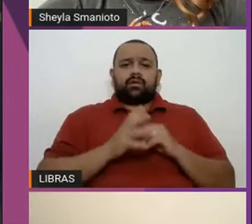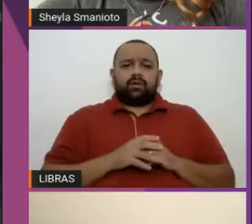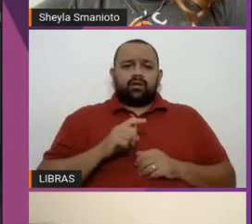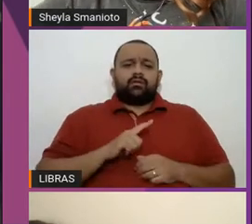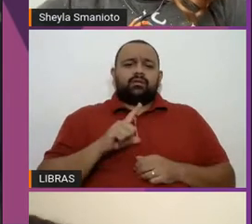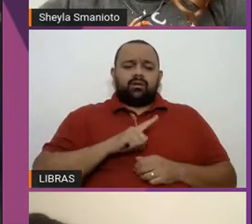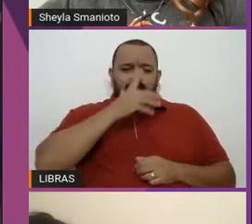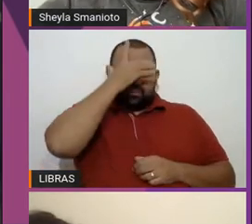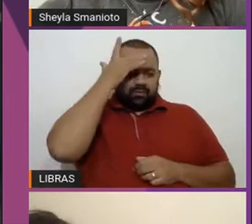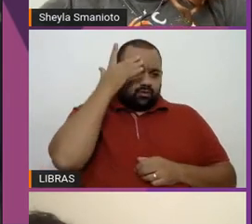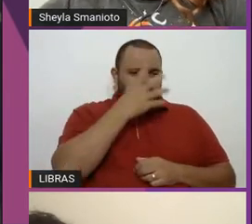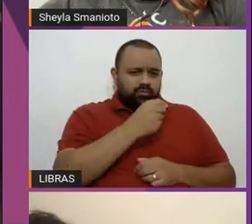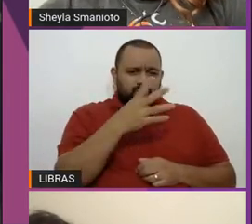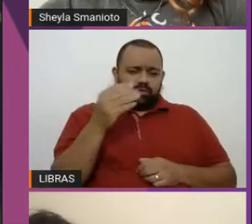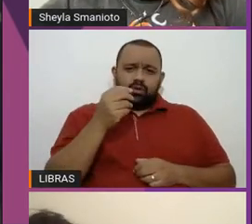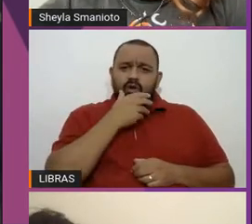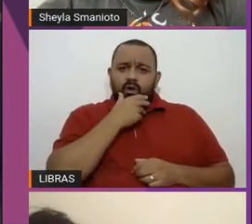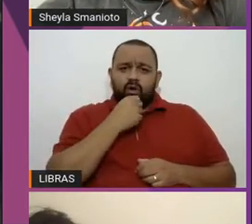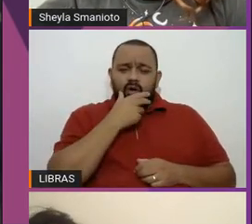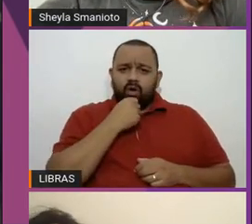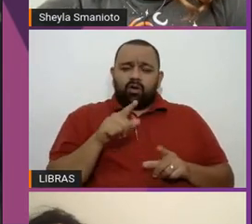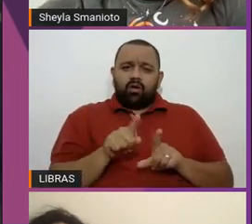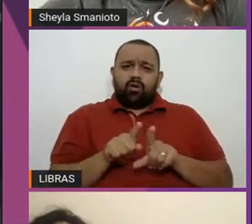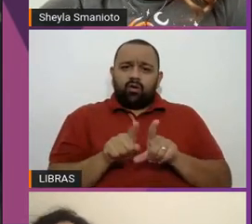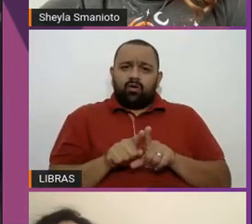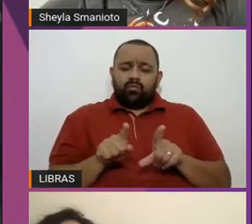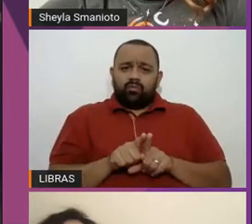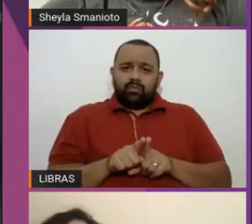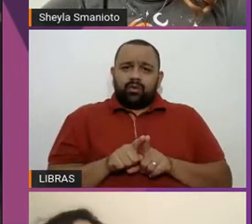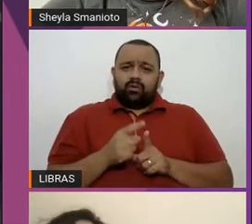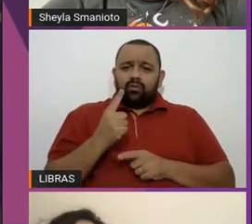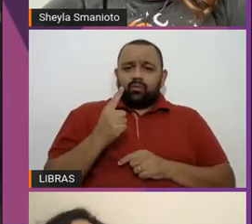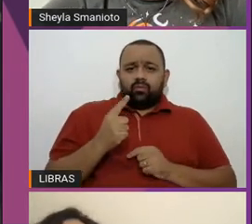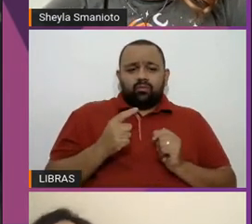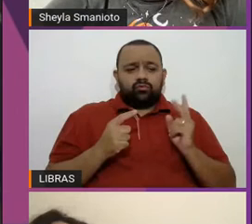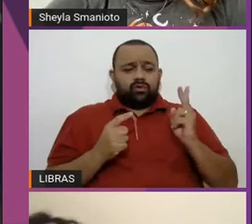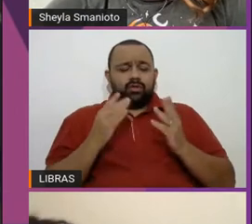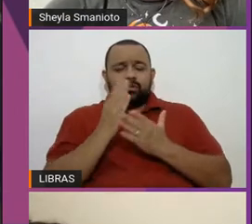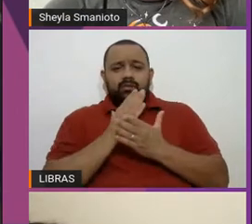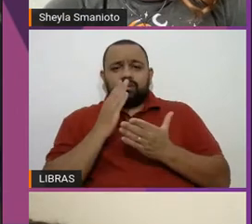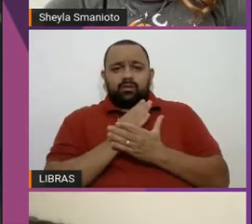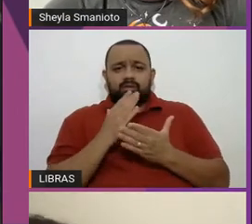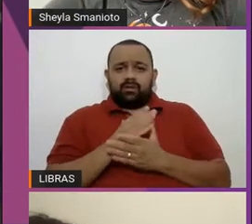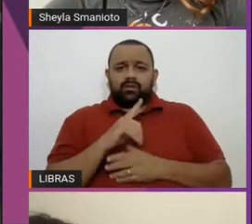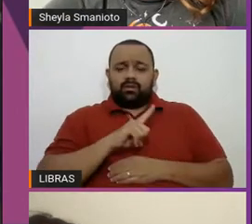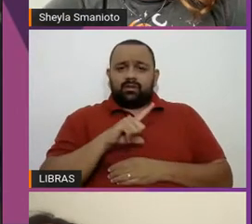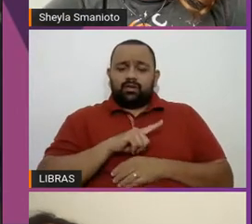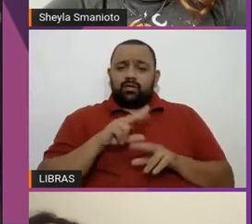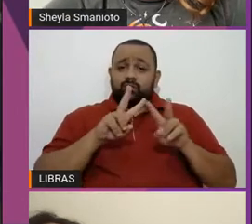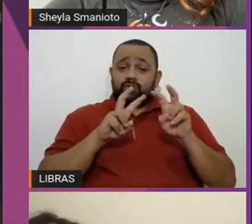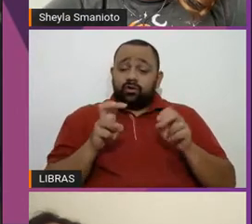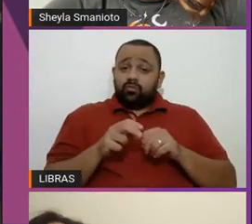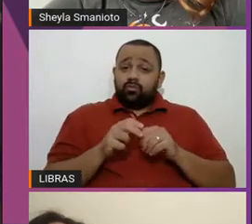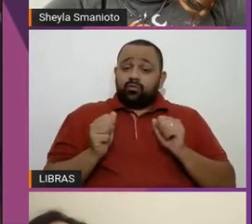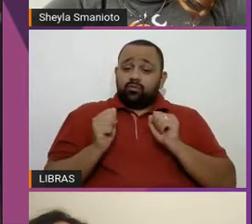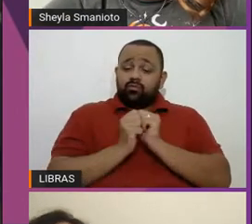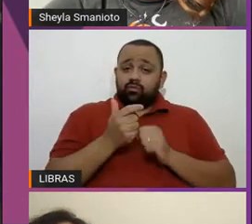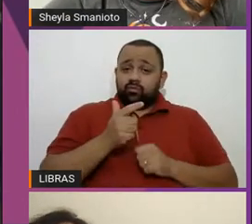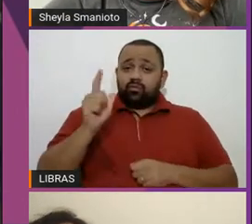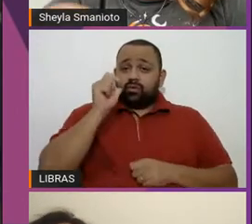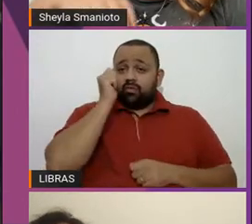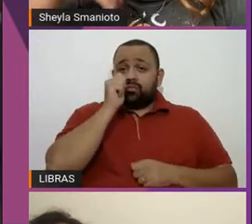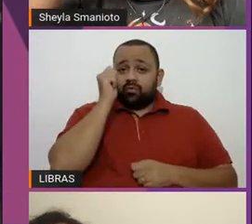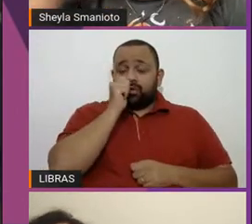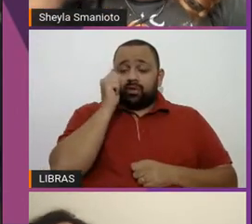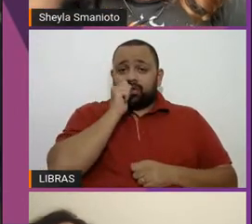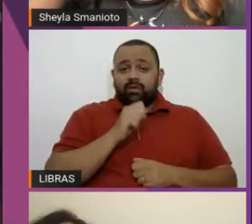vários protagonistas homens também de pelo menos um ou dois dedos e protagonistas homens junto com os protagonistas